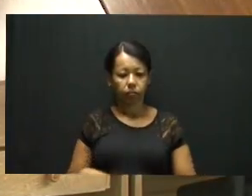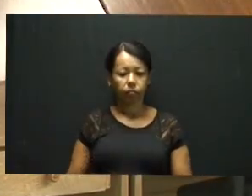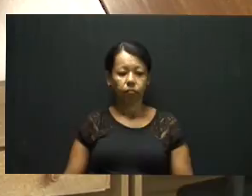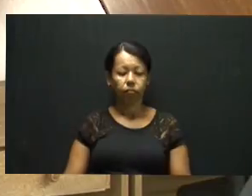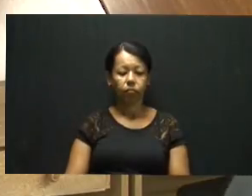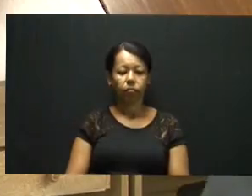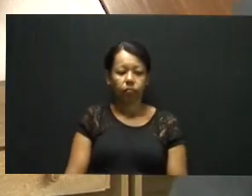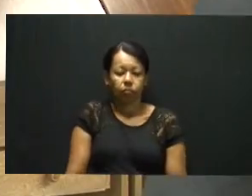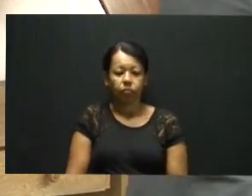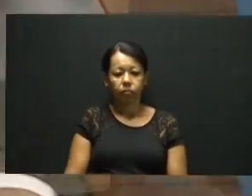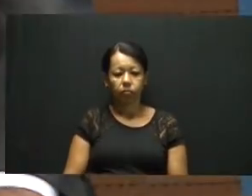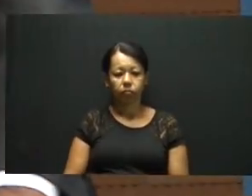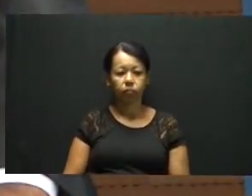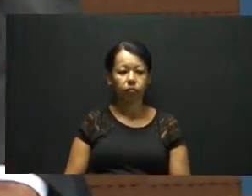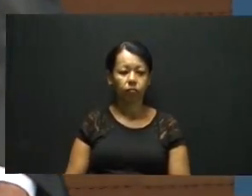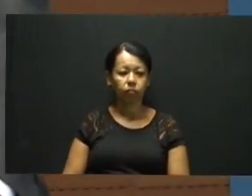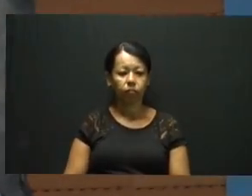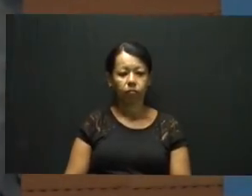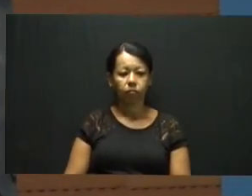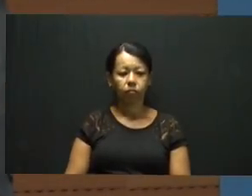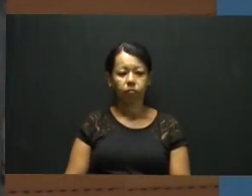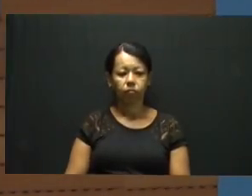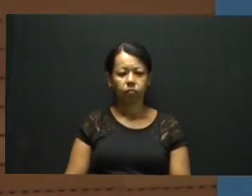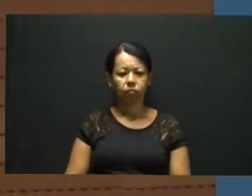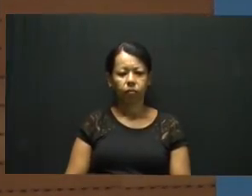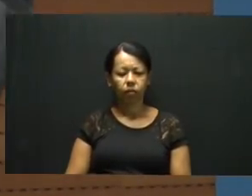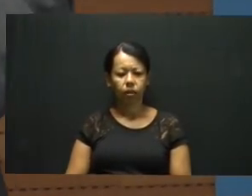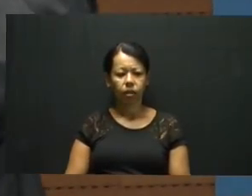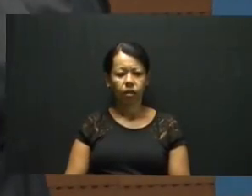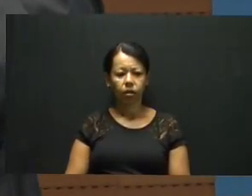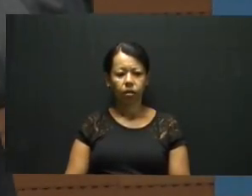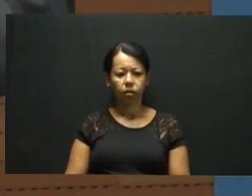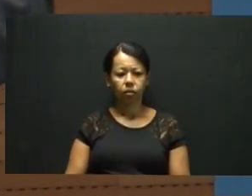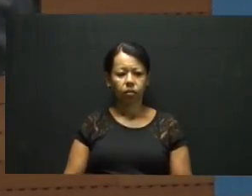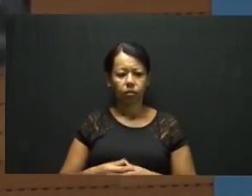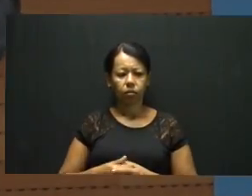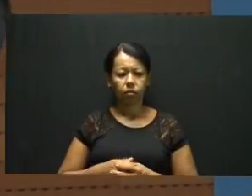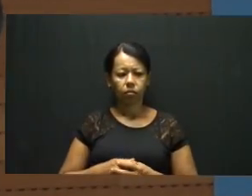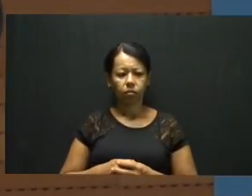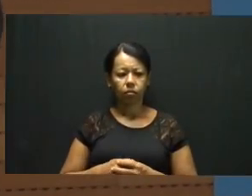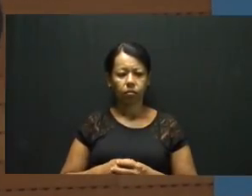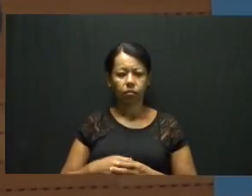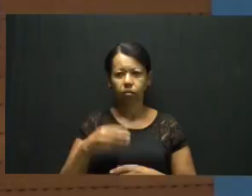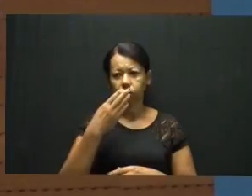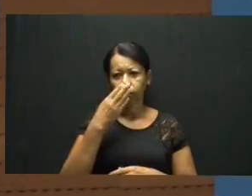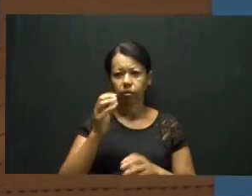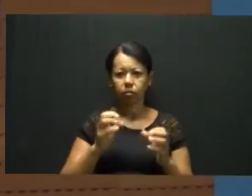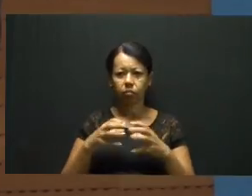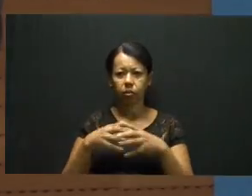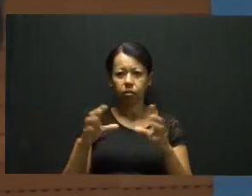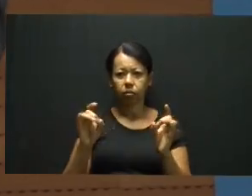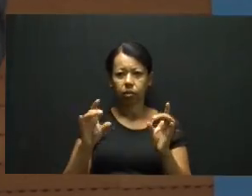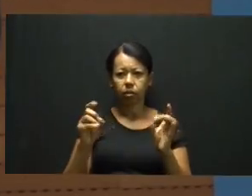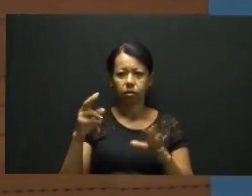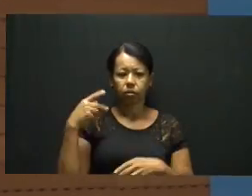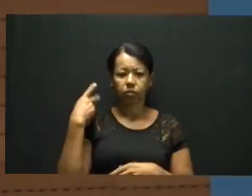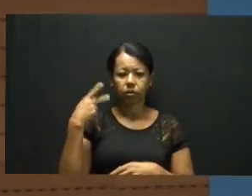Boa tarde, presidente, nobres pares, vereadora Érica Bessosa. Pedido da Comissão Especial de